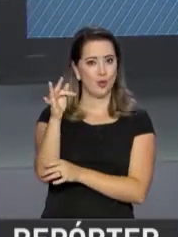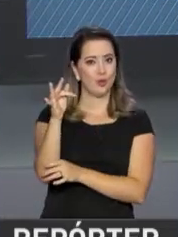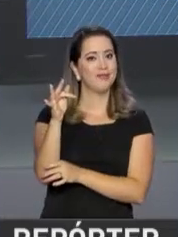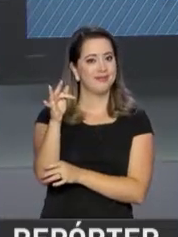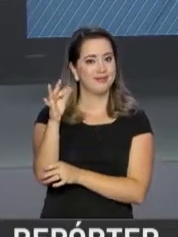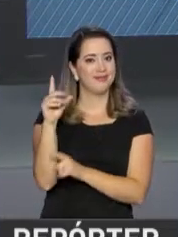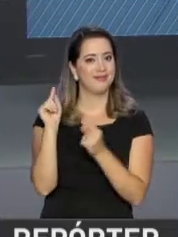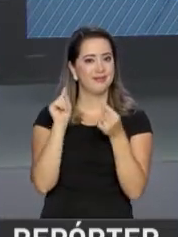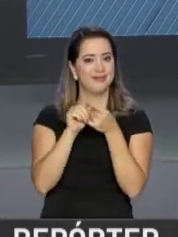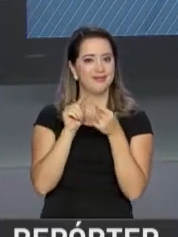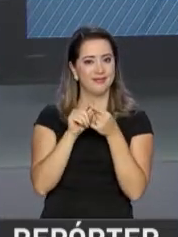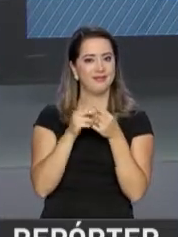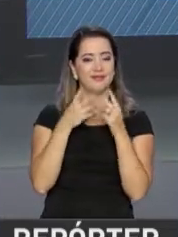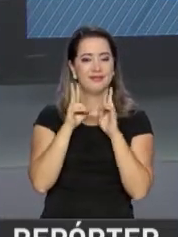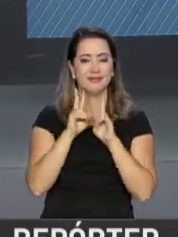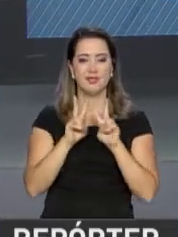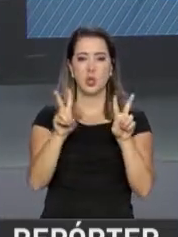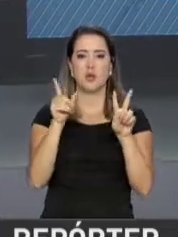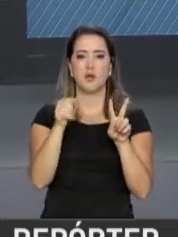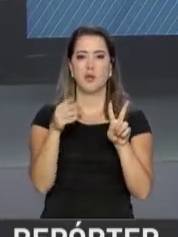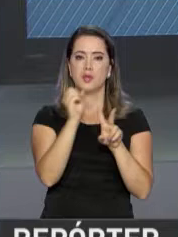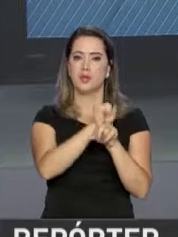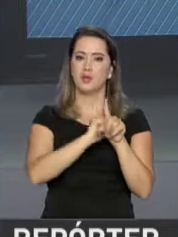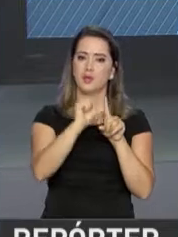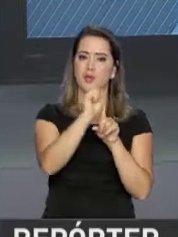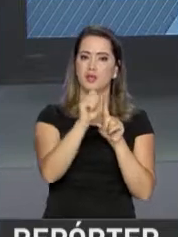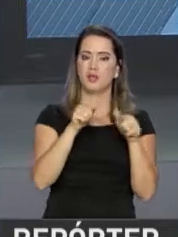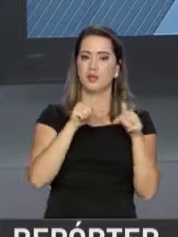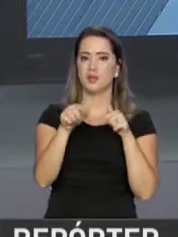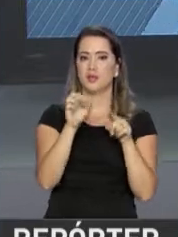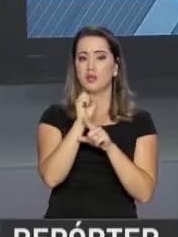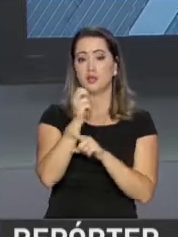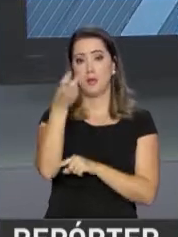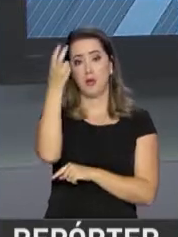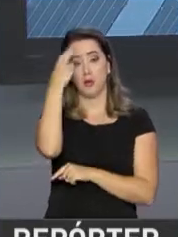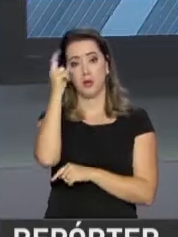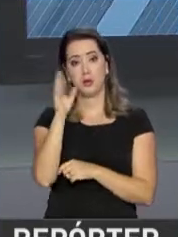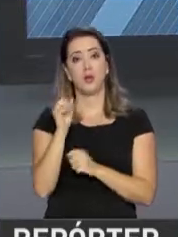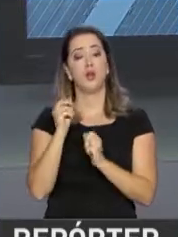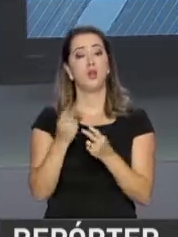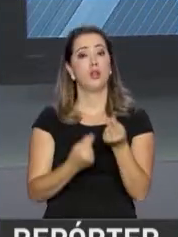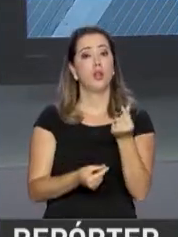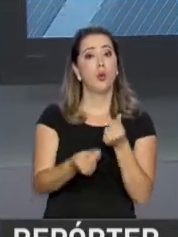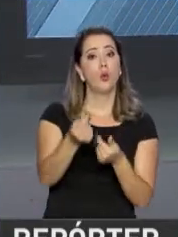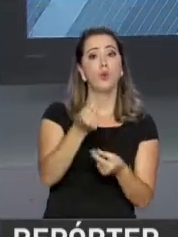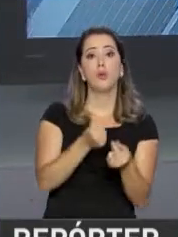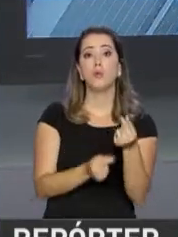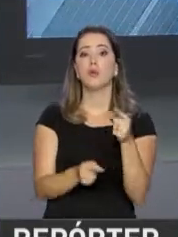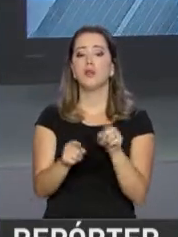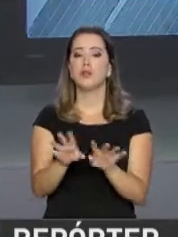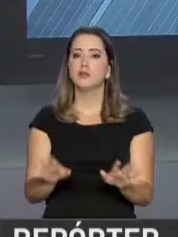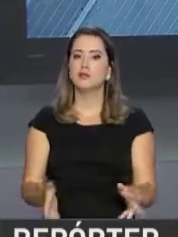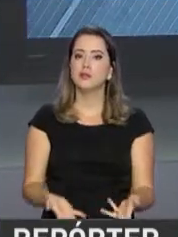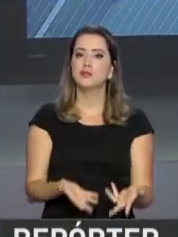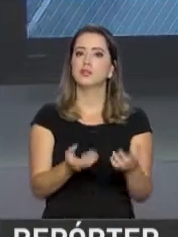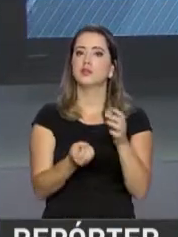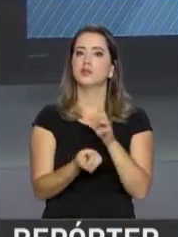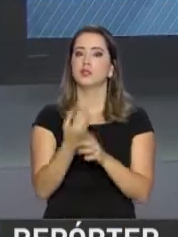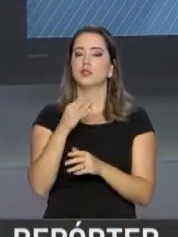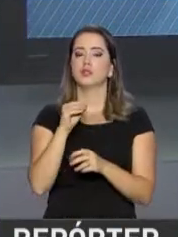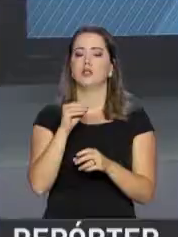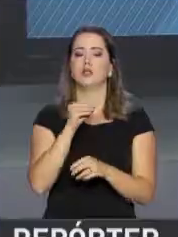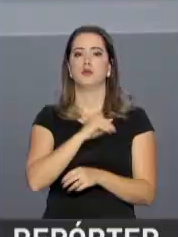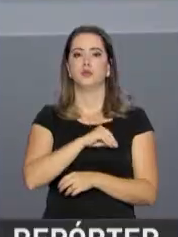objetivo é dar visibilidade ao lado social das atividades culturais do potencial econômico delas incentivando a geração de renda e